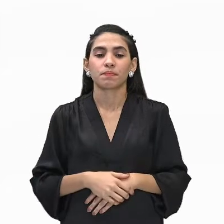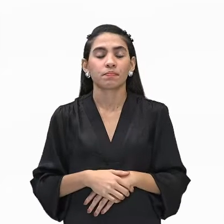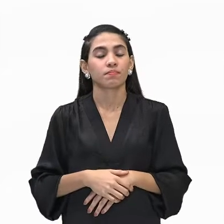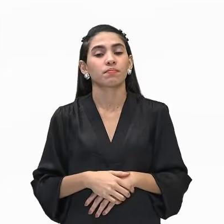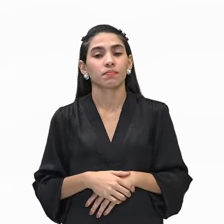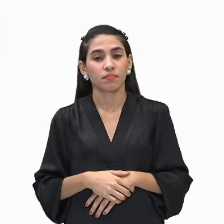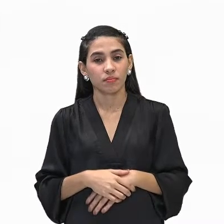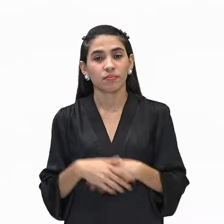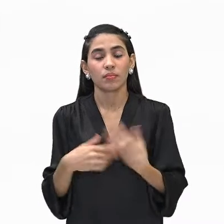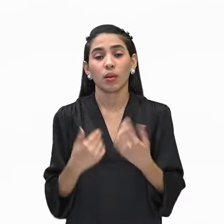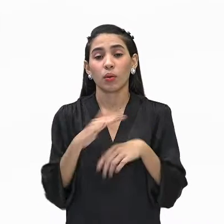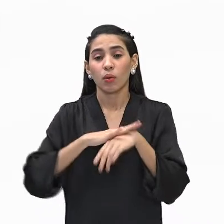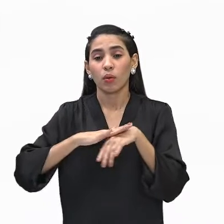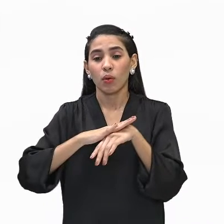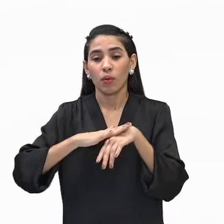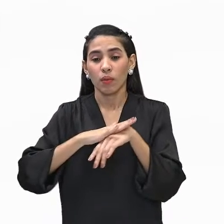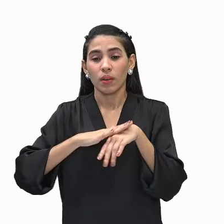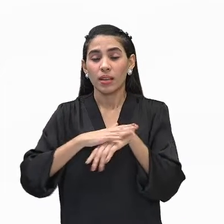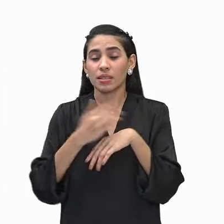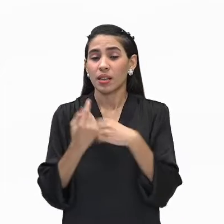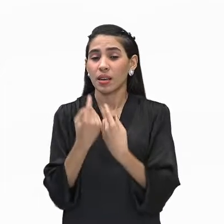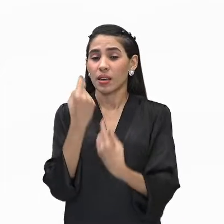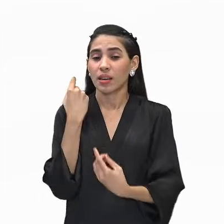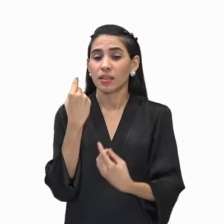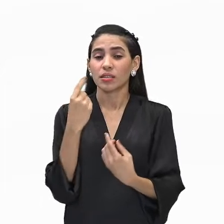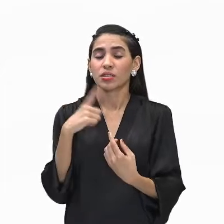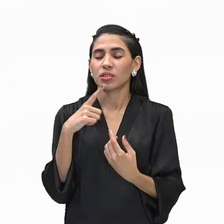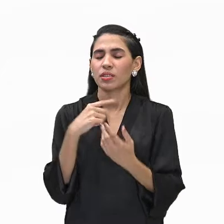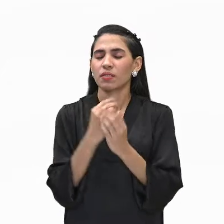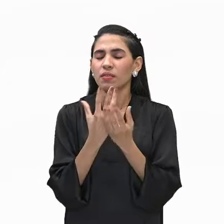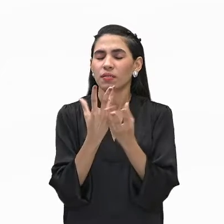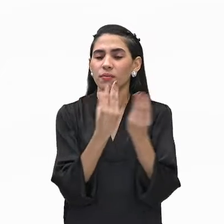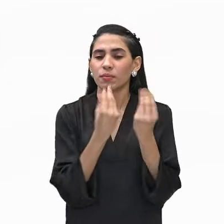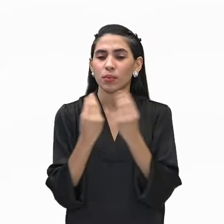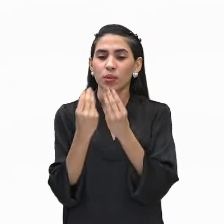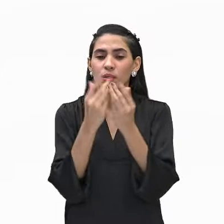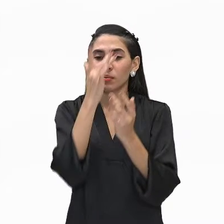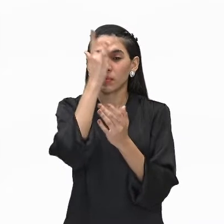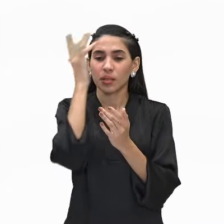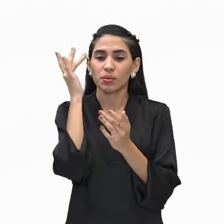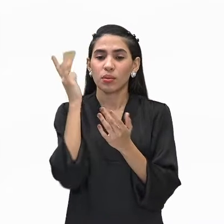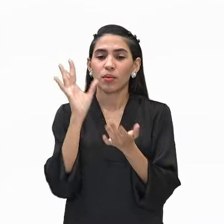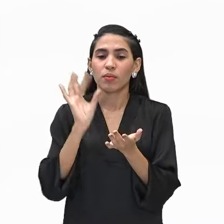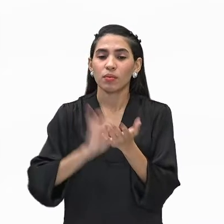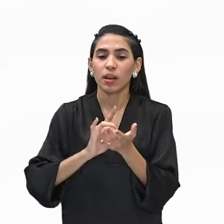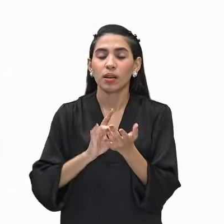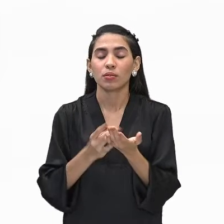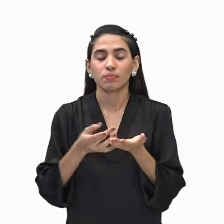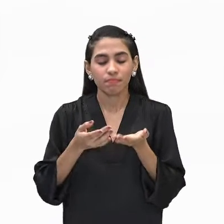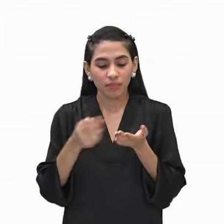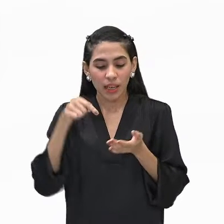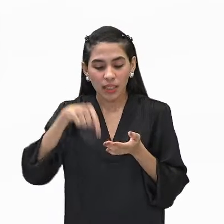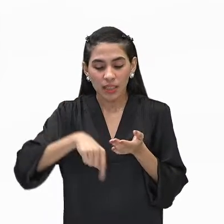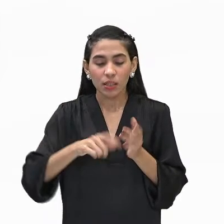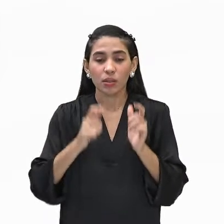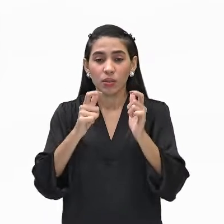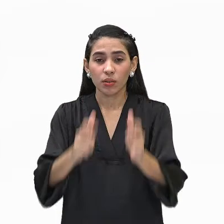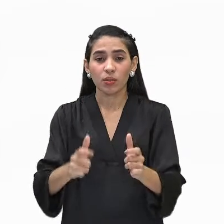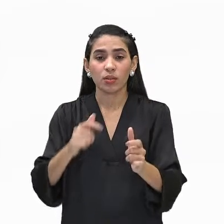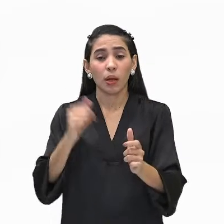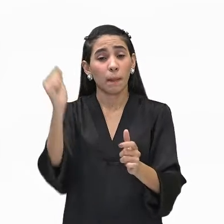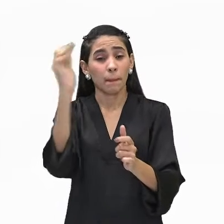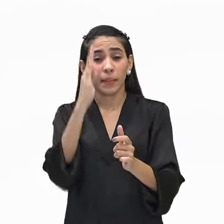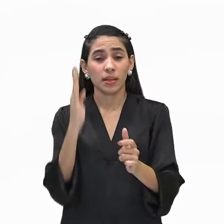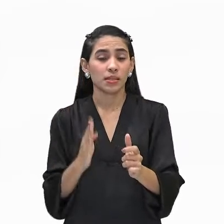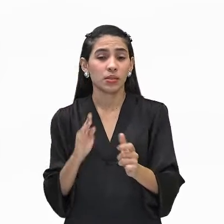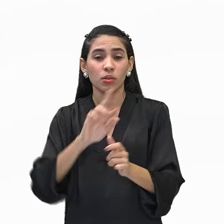velha conversa que nada foi descoberto. Na verdade, já haviam muitas pessoas que originalmente já habitavam a região que hoje chamamos de Brasil, não